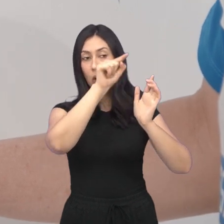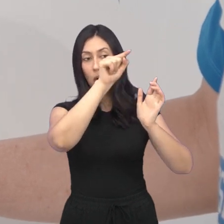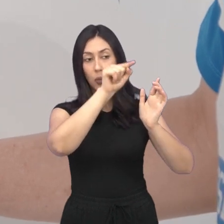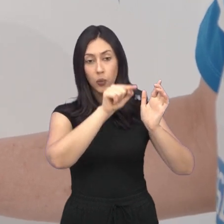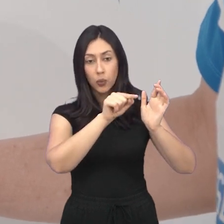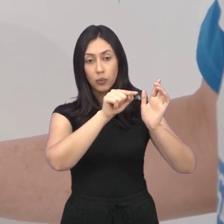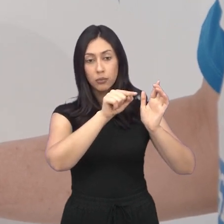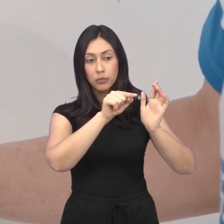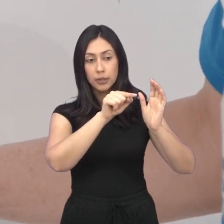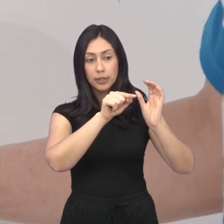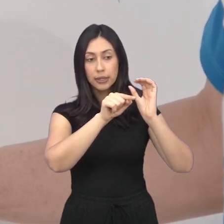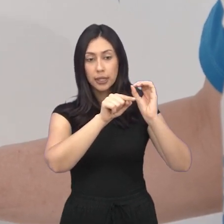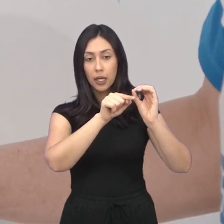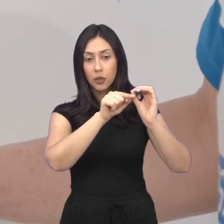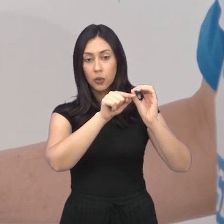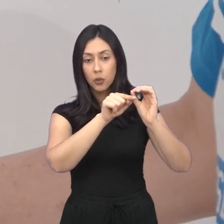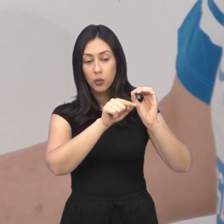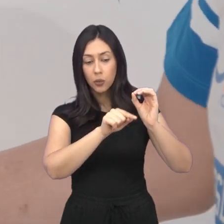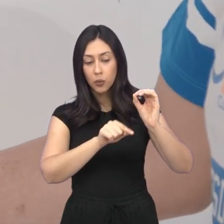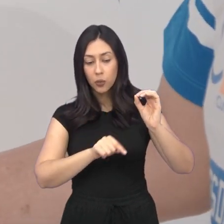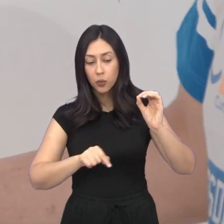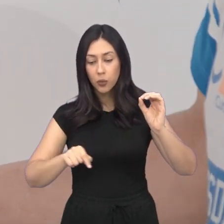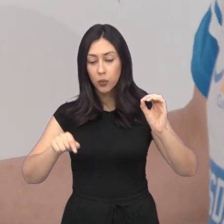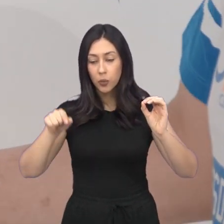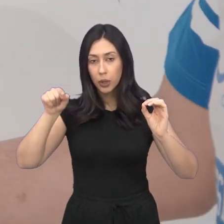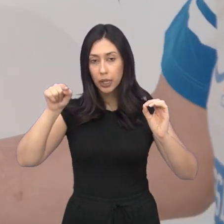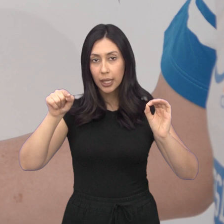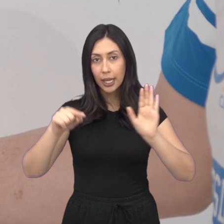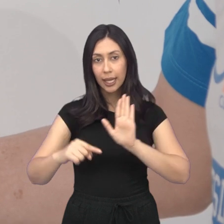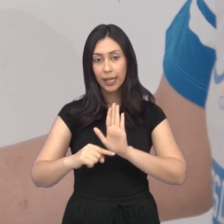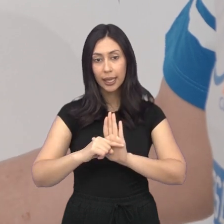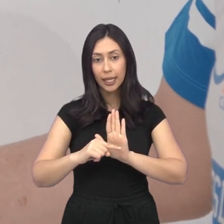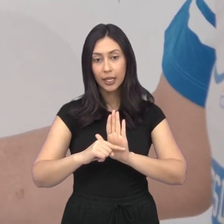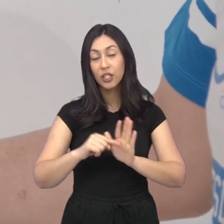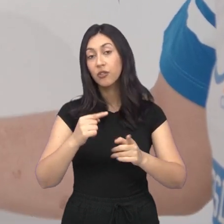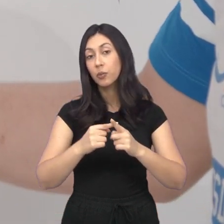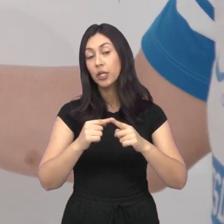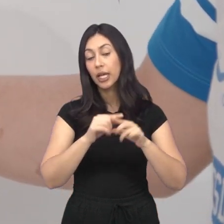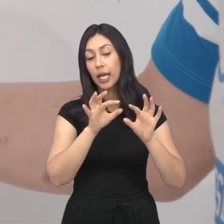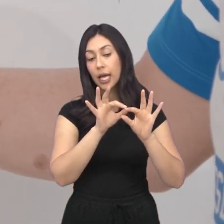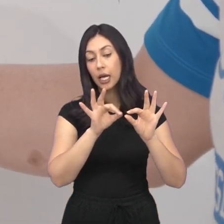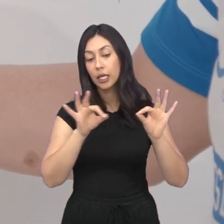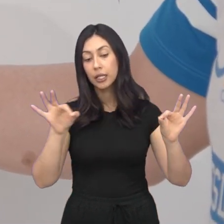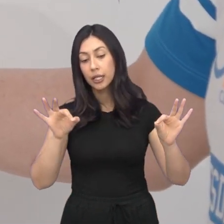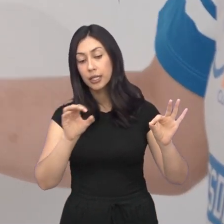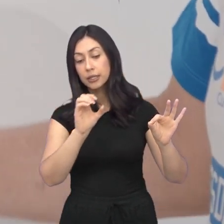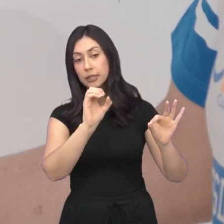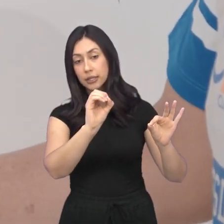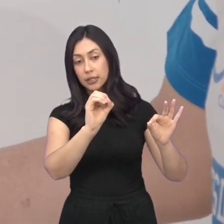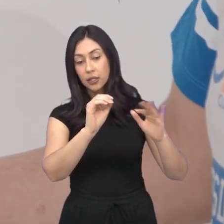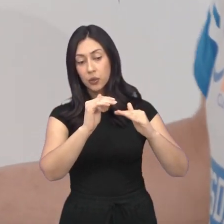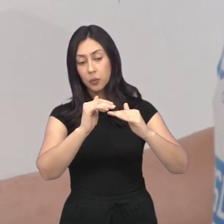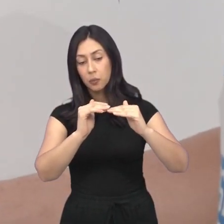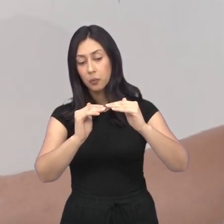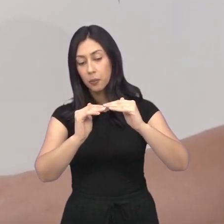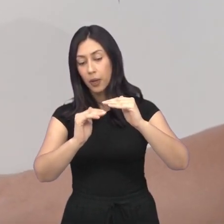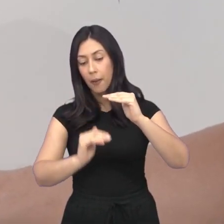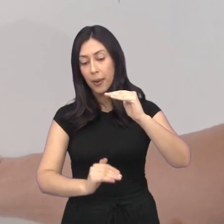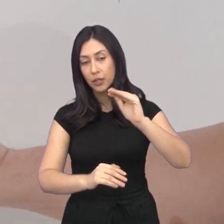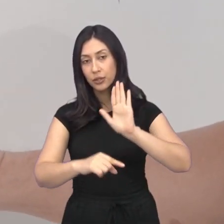zerou. Quando ela passa aqui, ó, o valor dela é negativo, porque está abaixo do zero. O y aqui é abaixo do